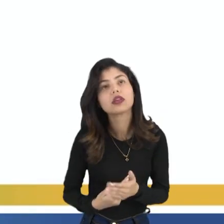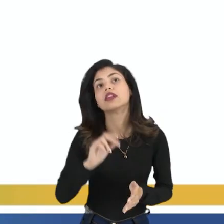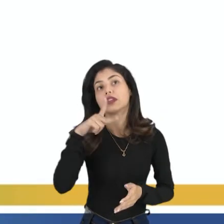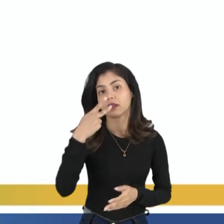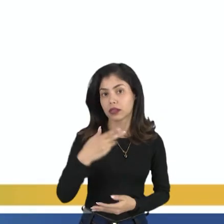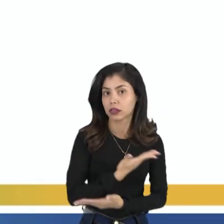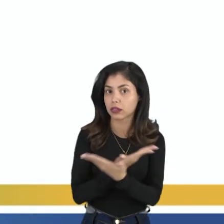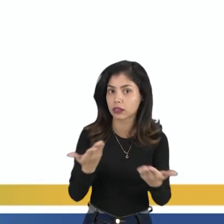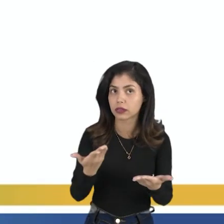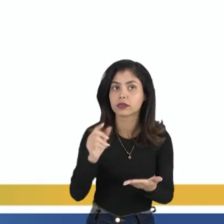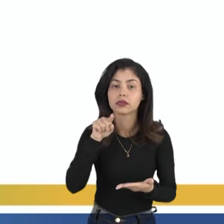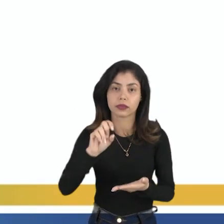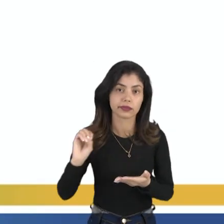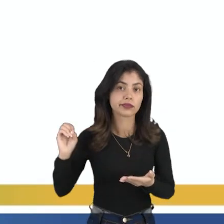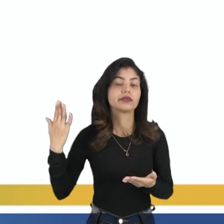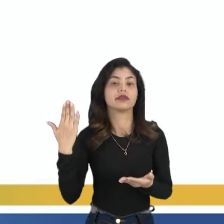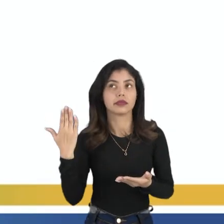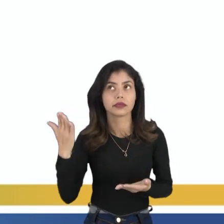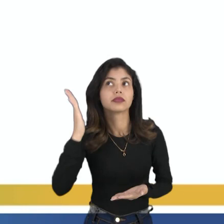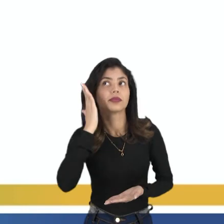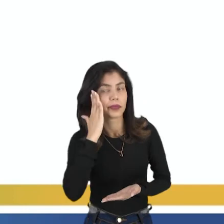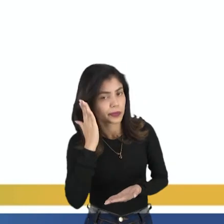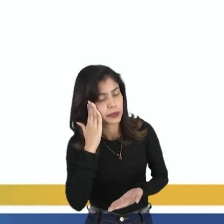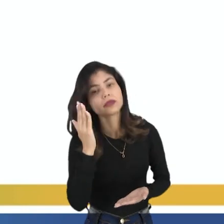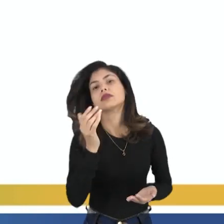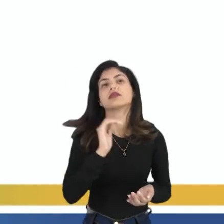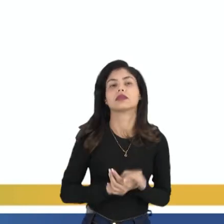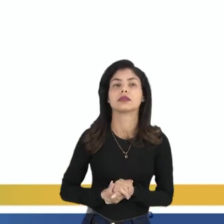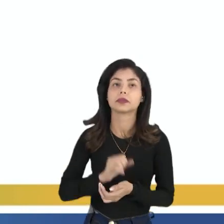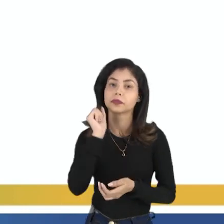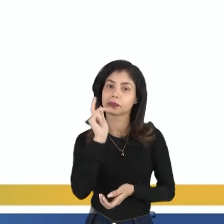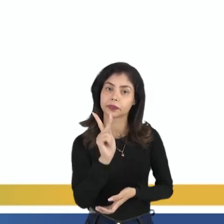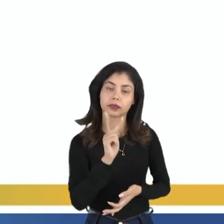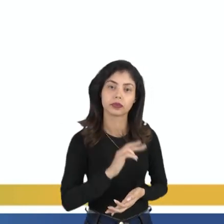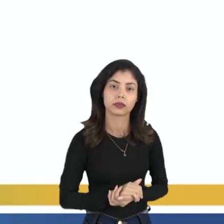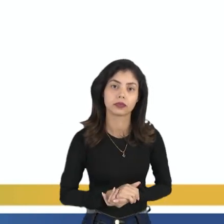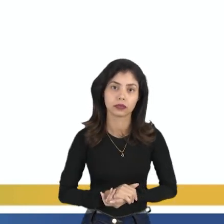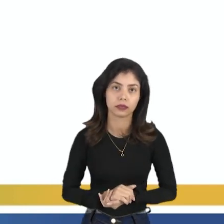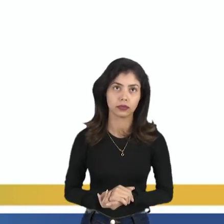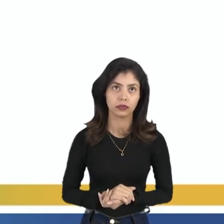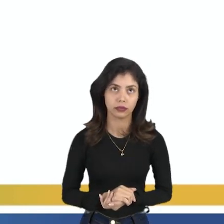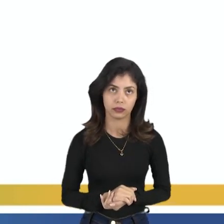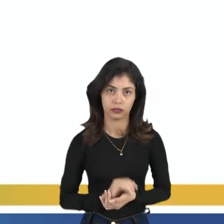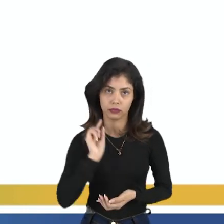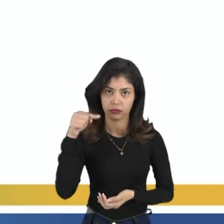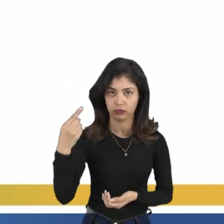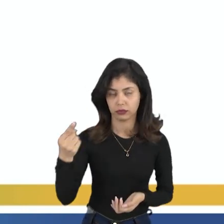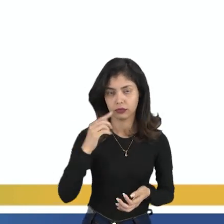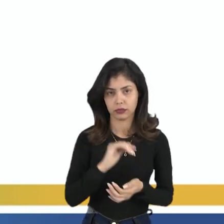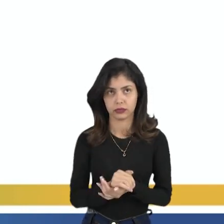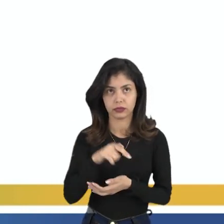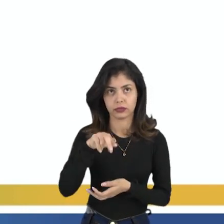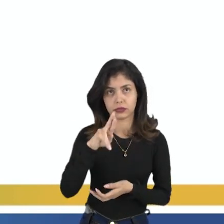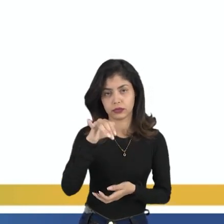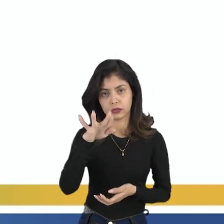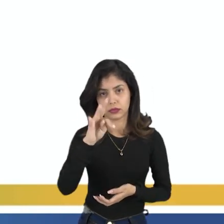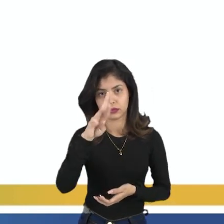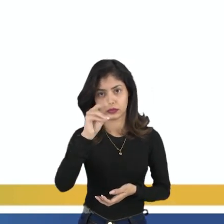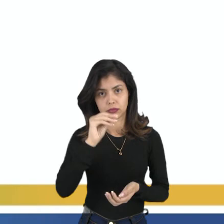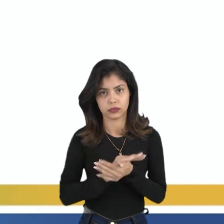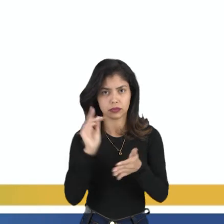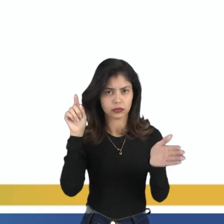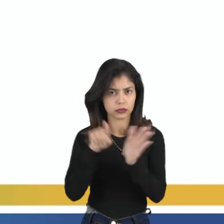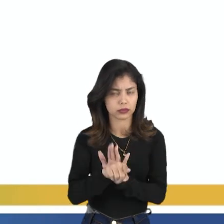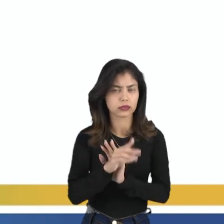eu já falei para vocês que neste caso é compreensão, ok? E logo em seguida nós temos o questionamento.